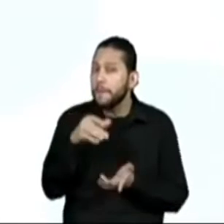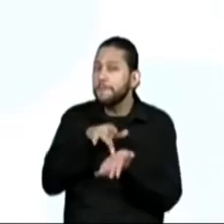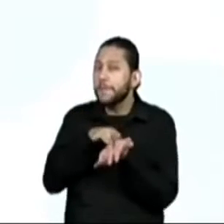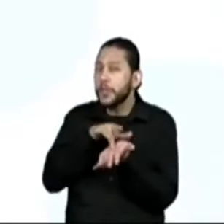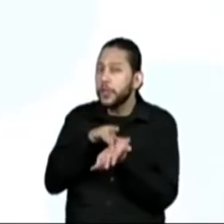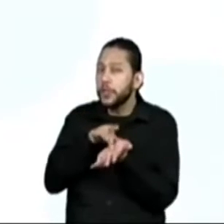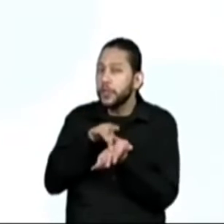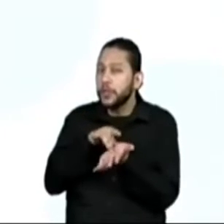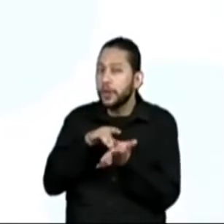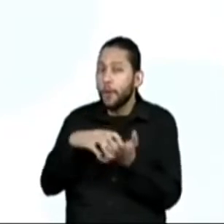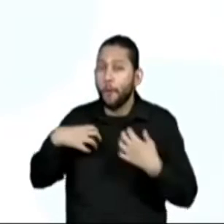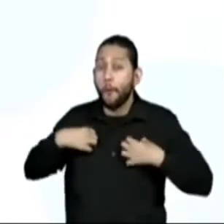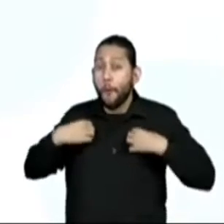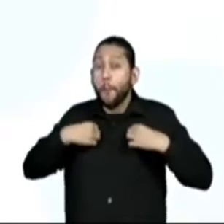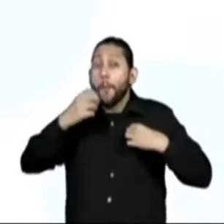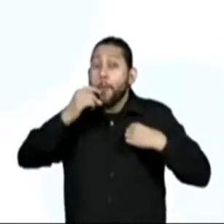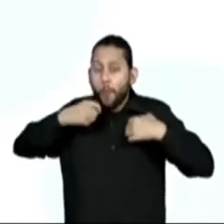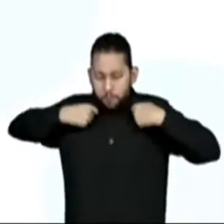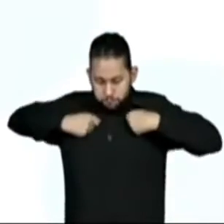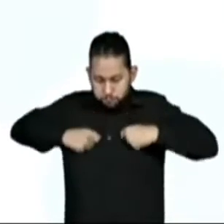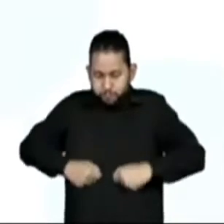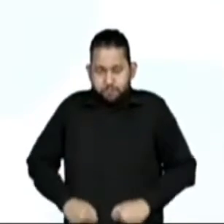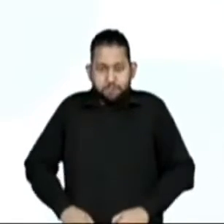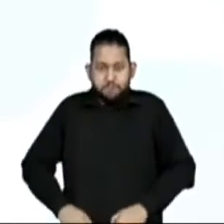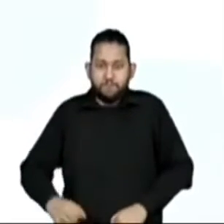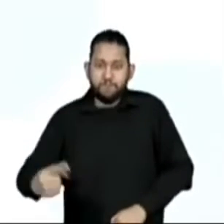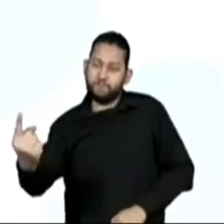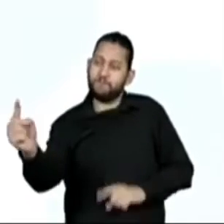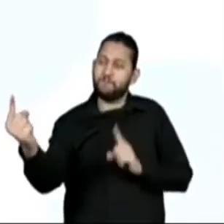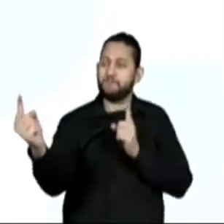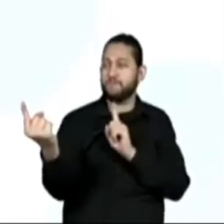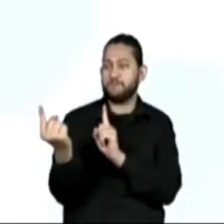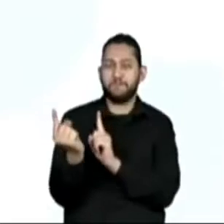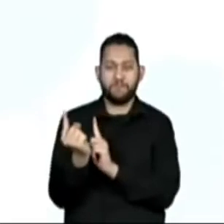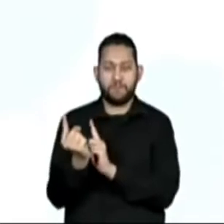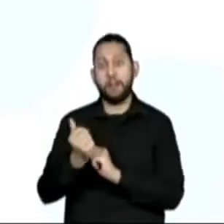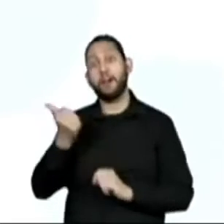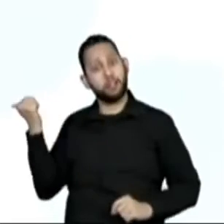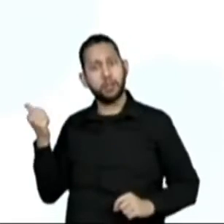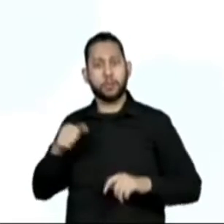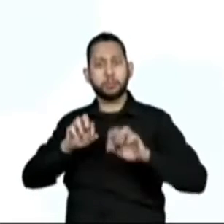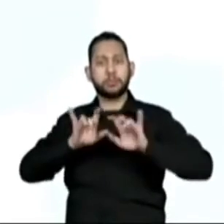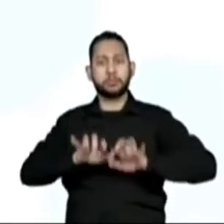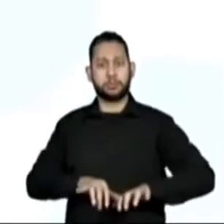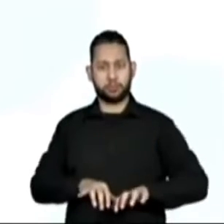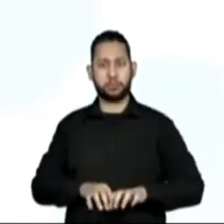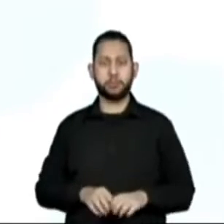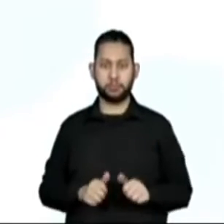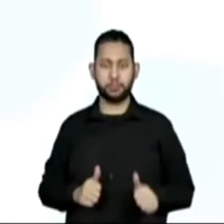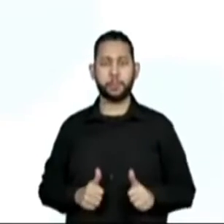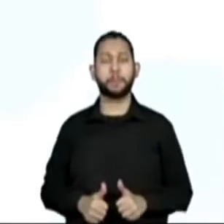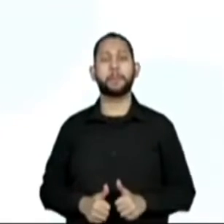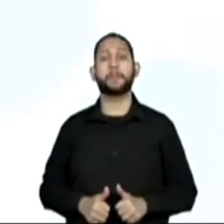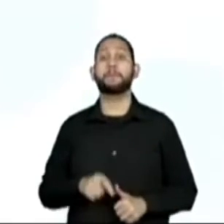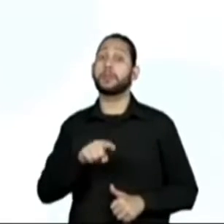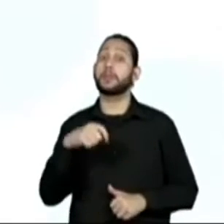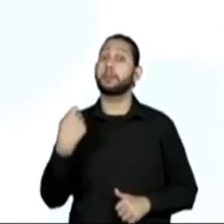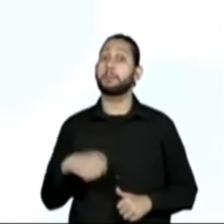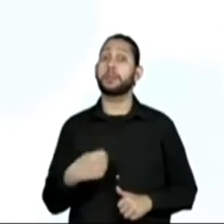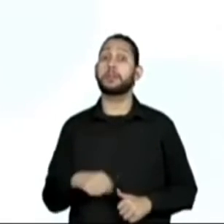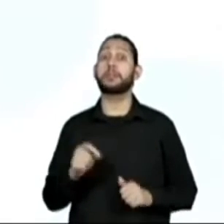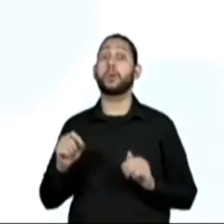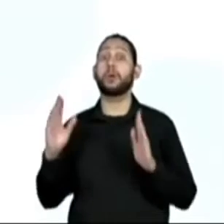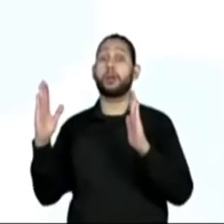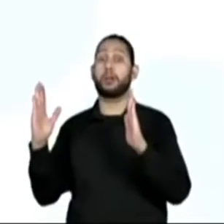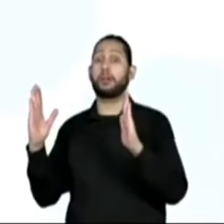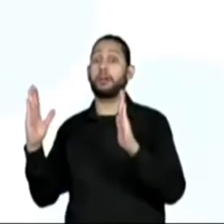Então, nós vamos escrever a partir dessa parte. Para começar, vocês precisam, né, dar um